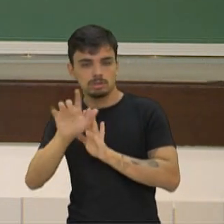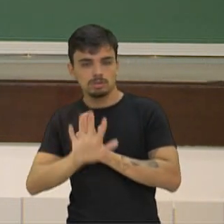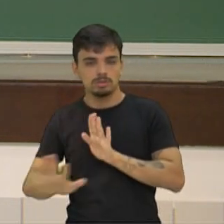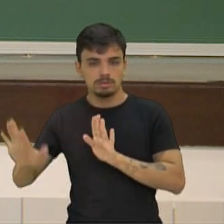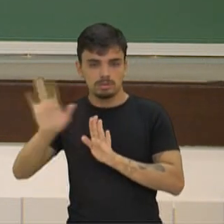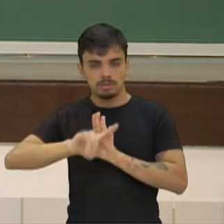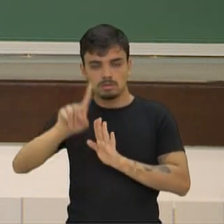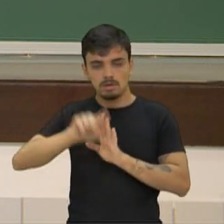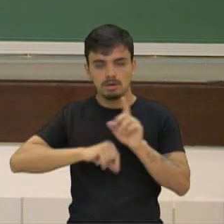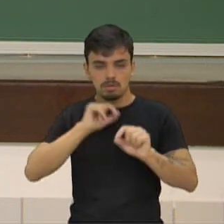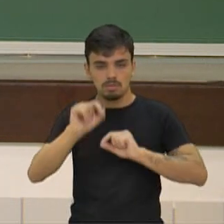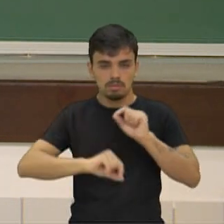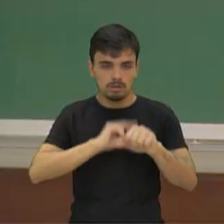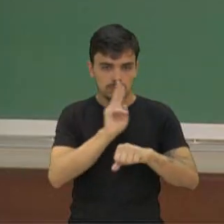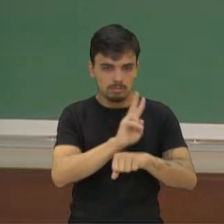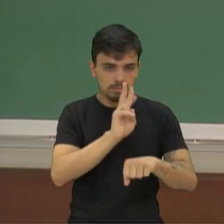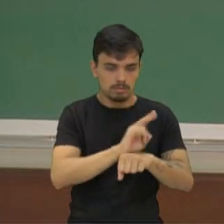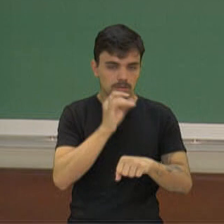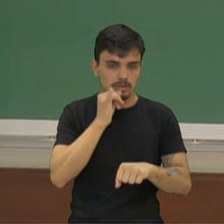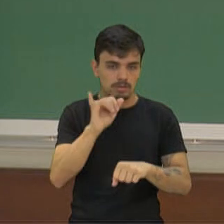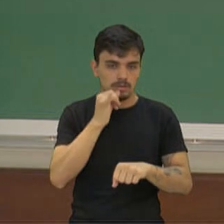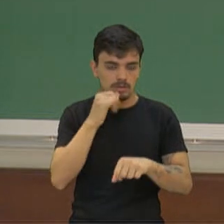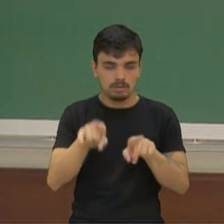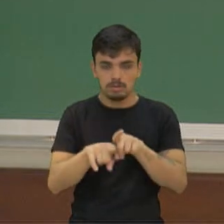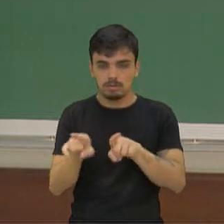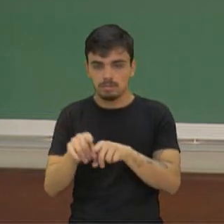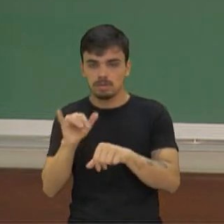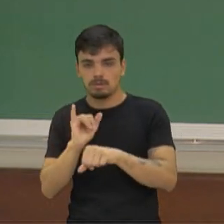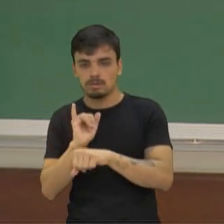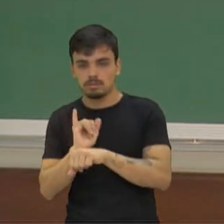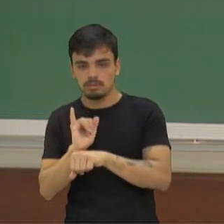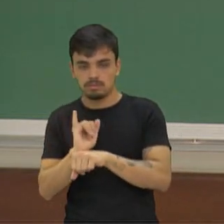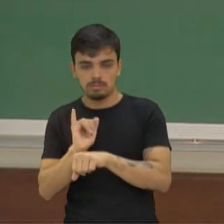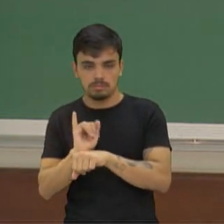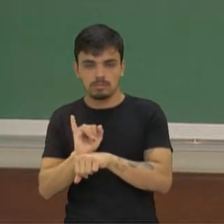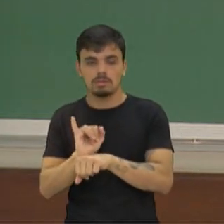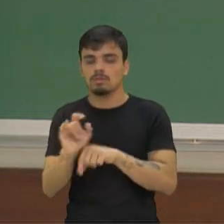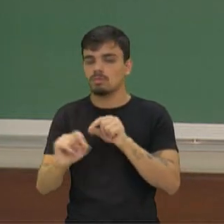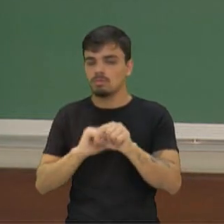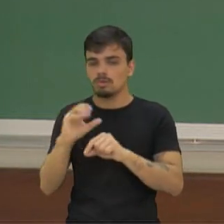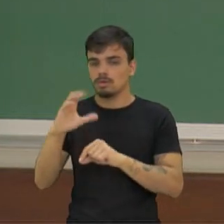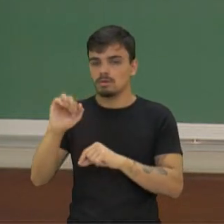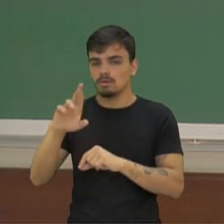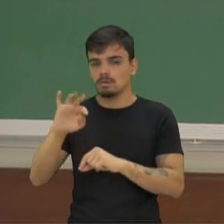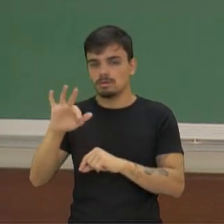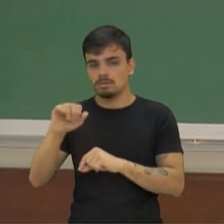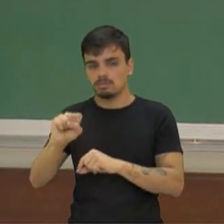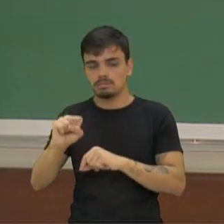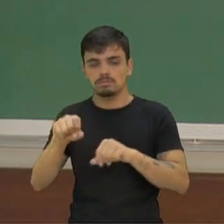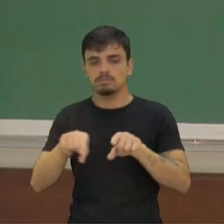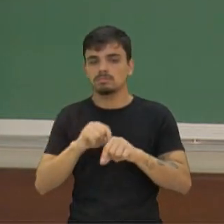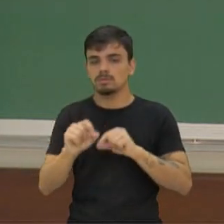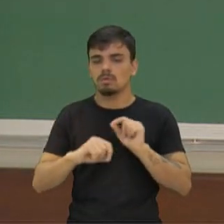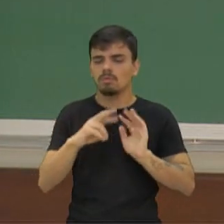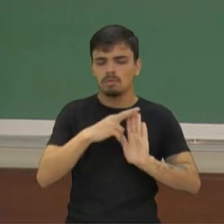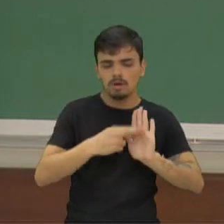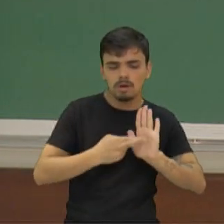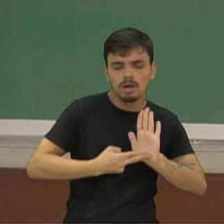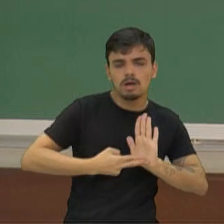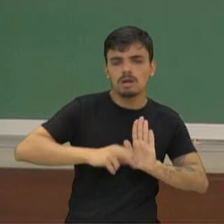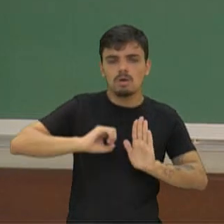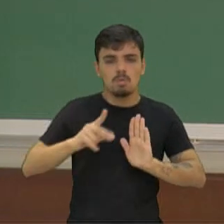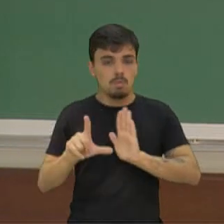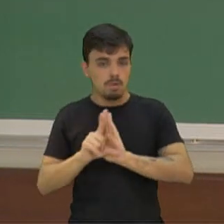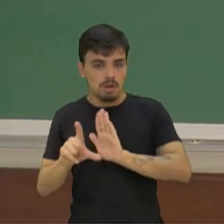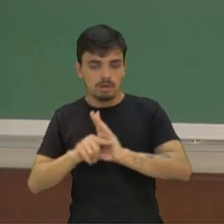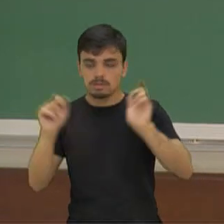é o princípio da conservação da energia e o princípio da conservação das cargas. Mas vamos lá, quais são essas regras? Regras ou leis, você pode falar